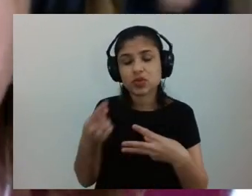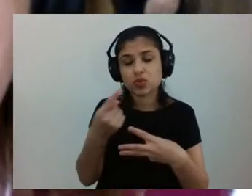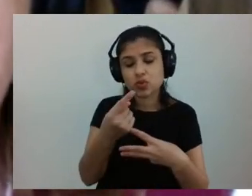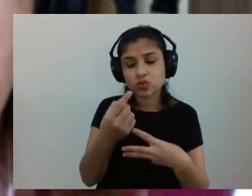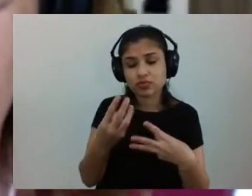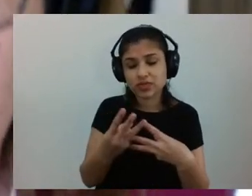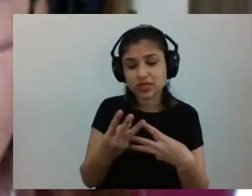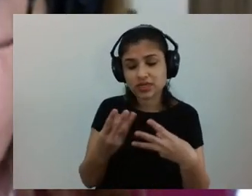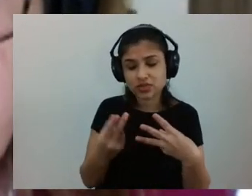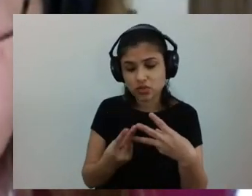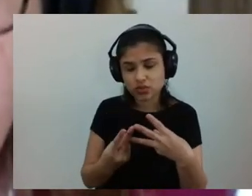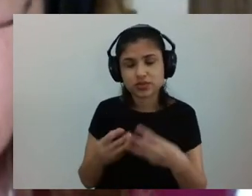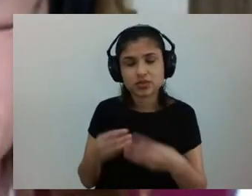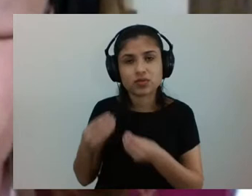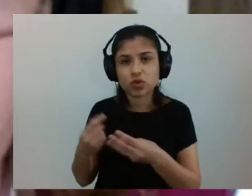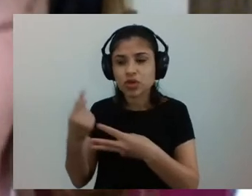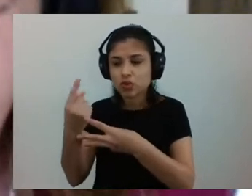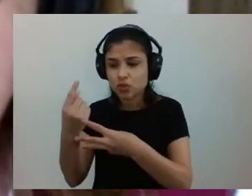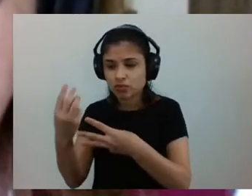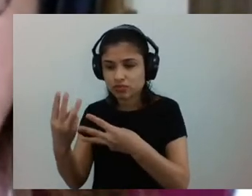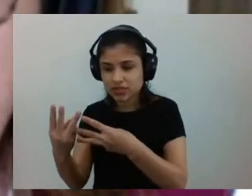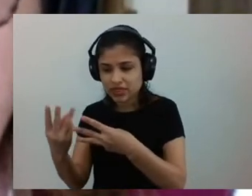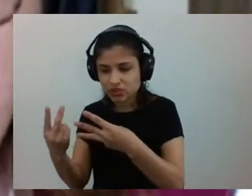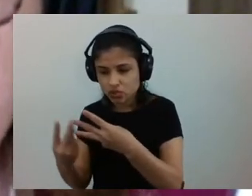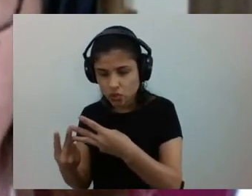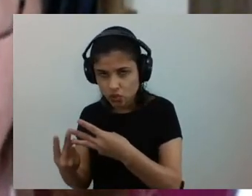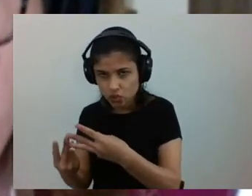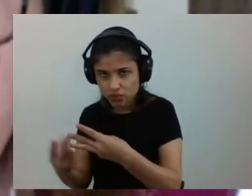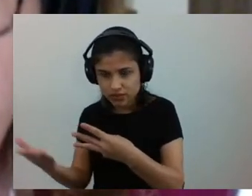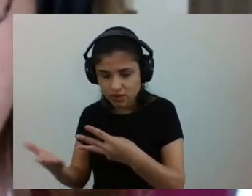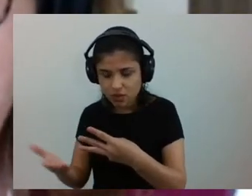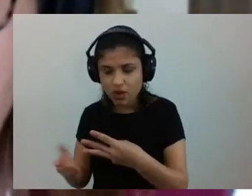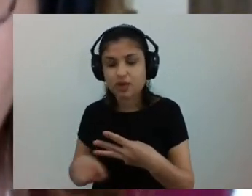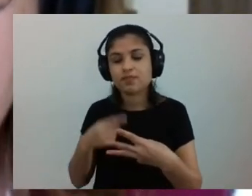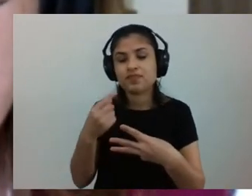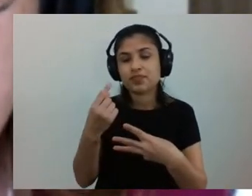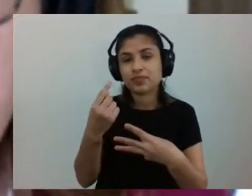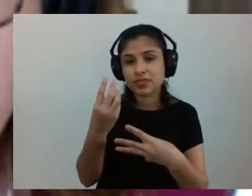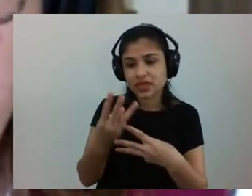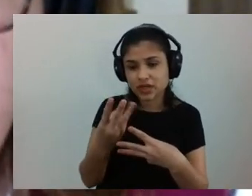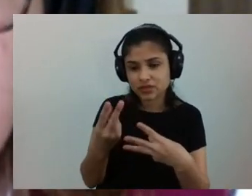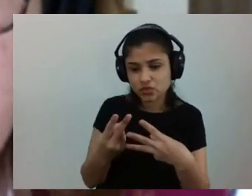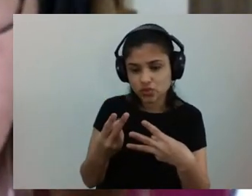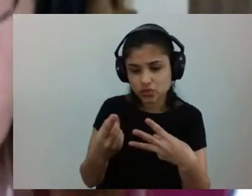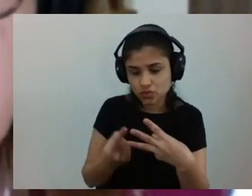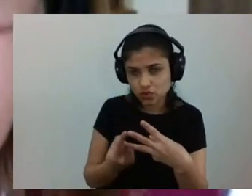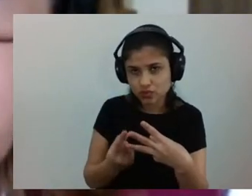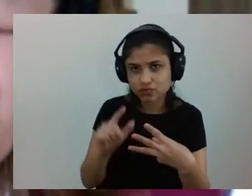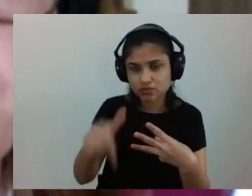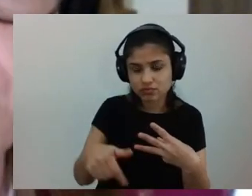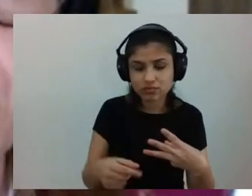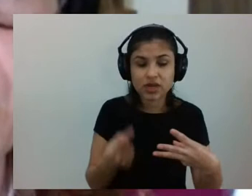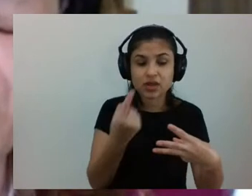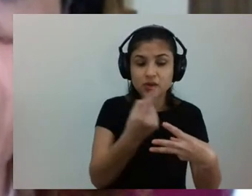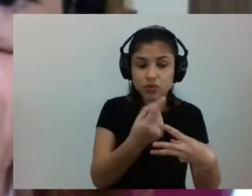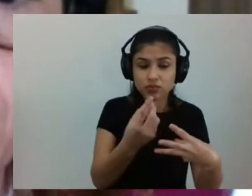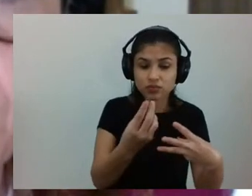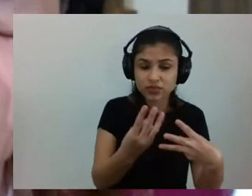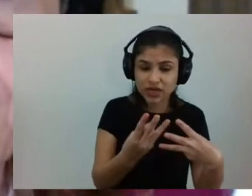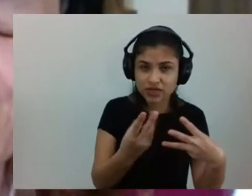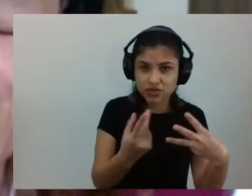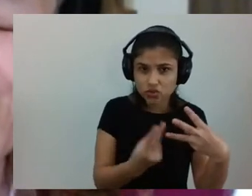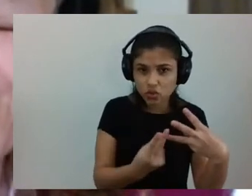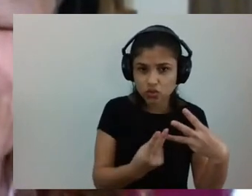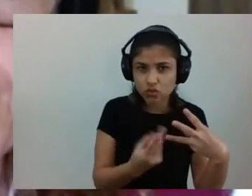assim, 1-3-2 agora, 3-2-1 depois e 1-3-2 na última pergunta do